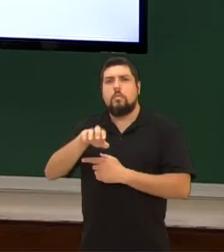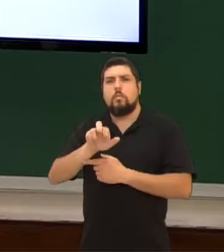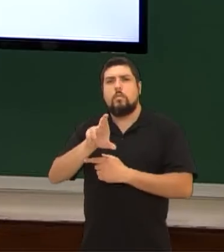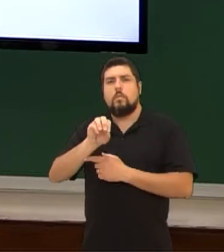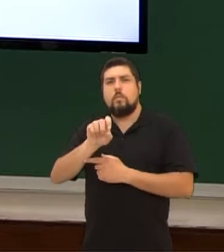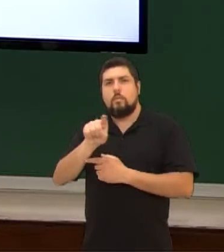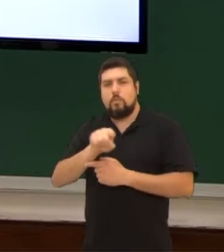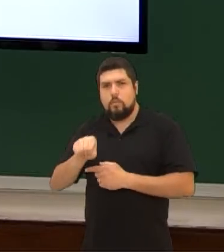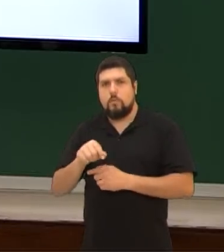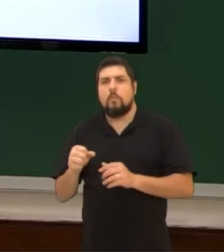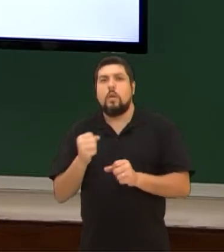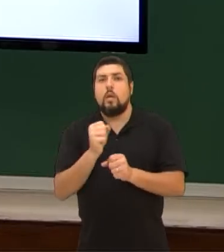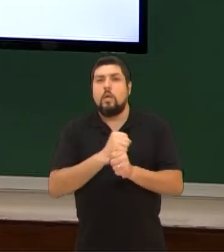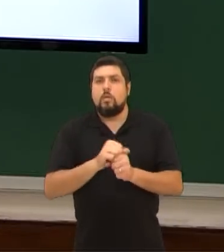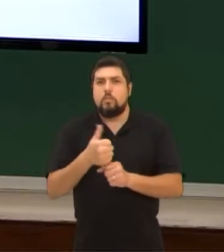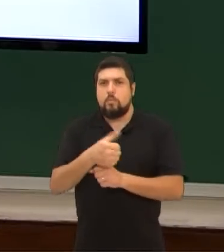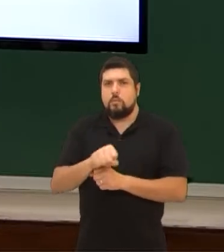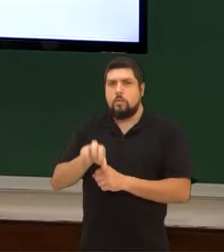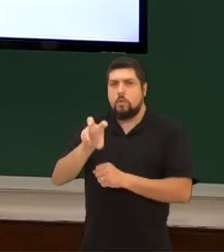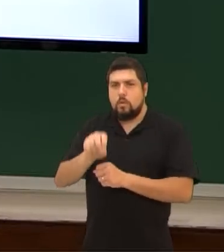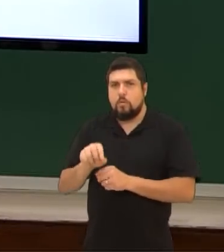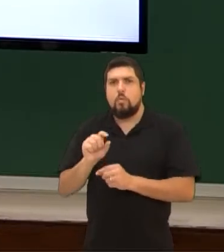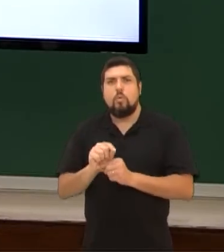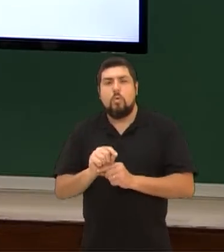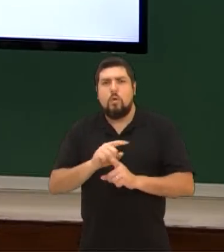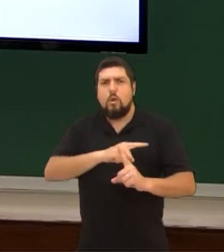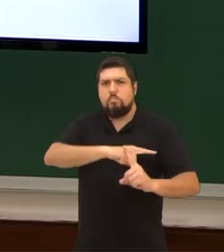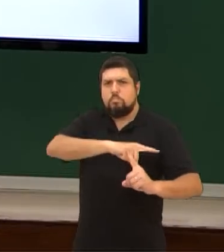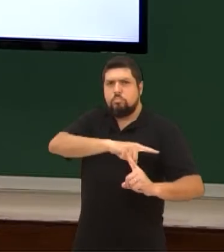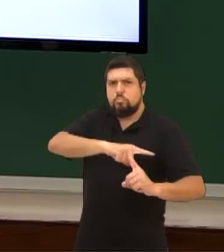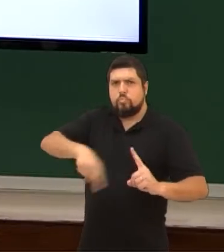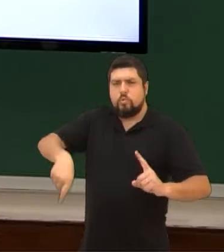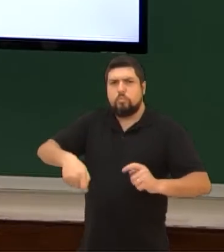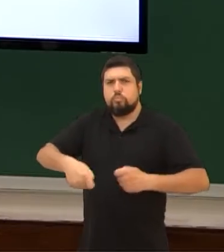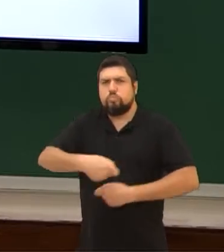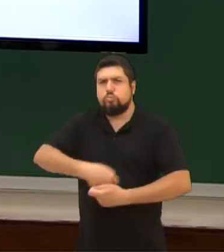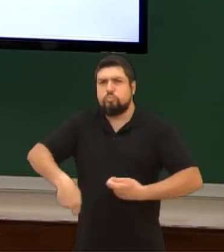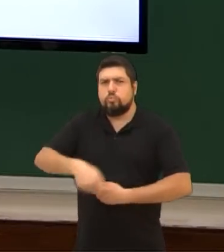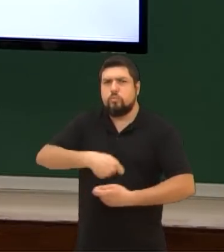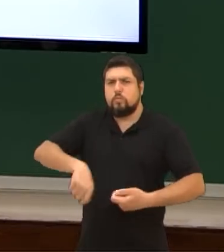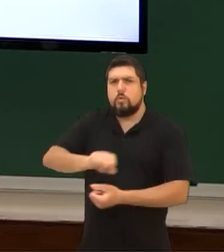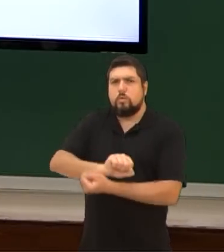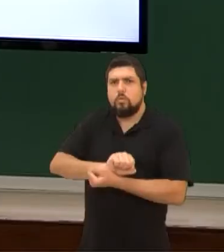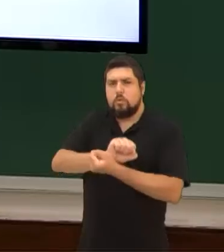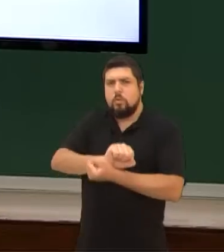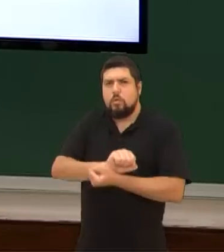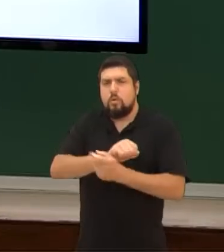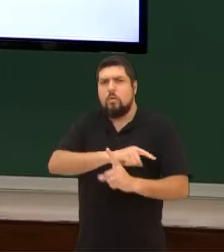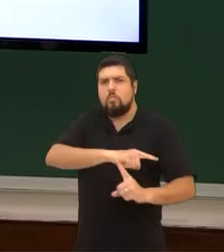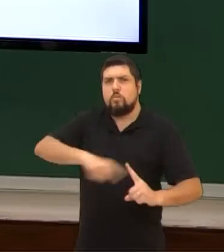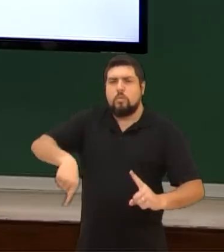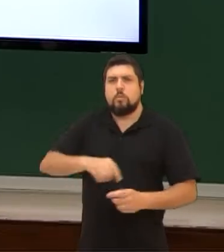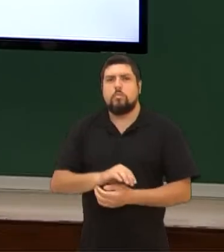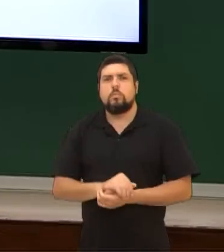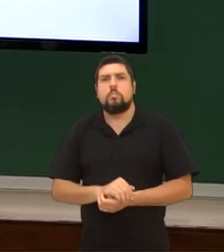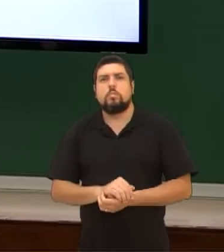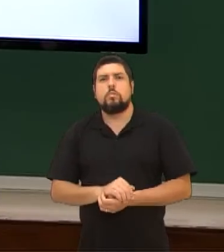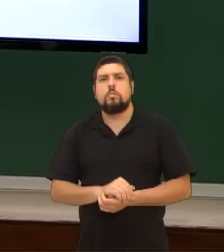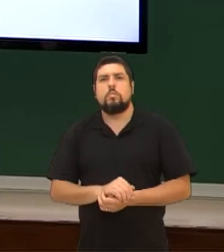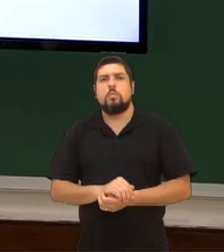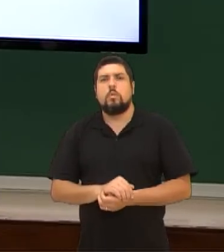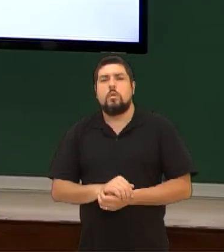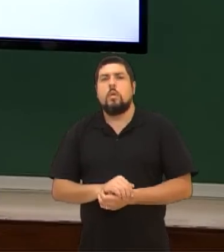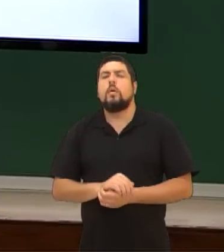de 1850, ela proibia o tráfico de escravos para o Brasil. O fato dela proibir o tráfico de escravos